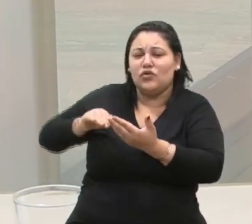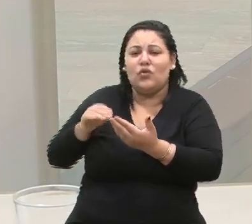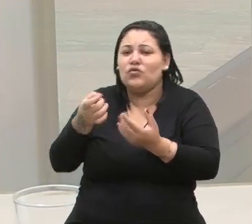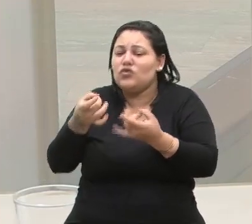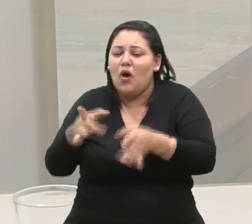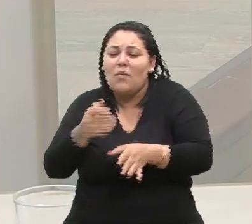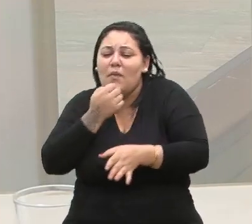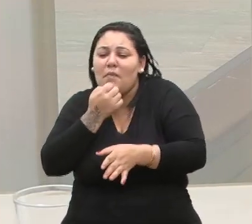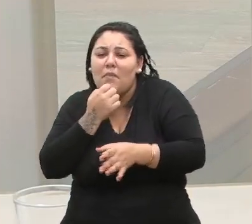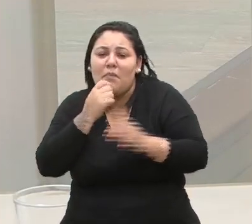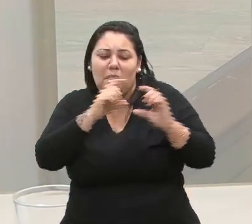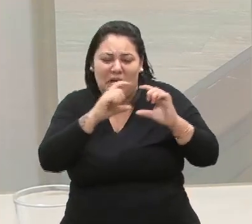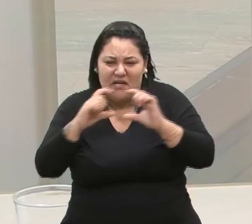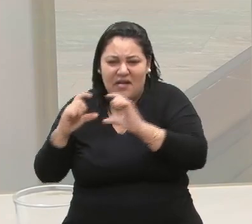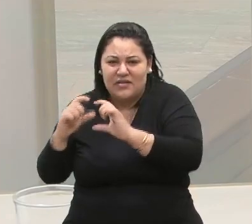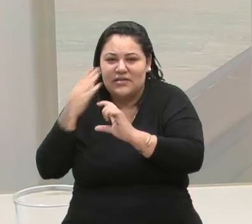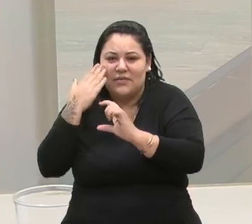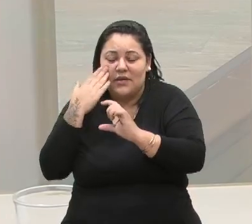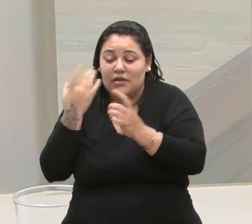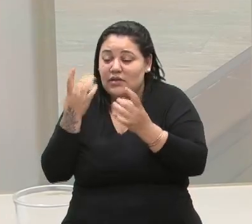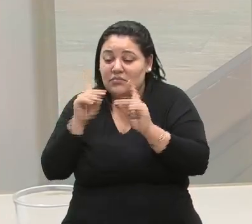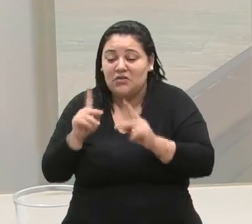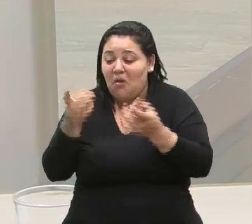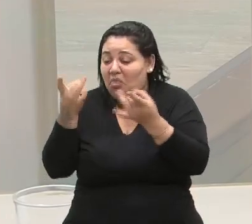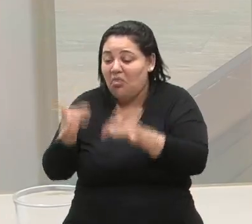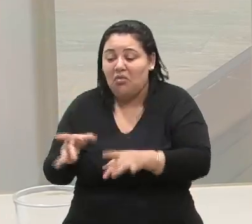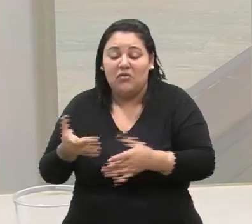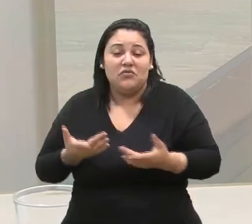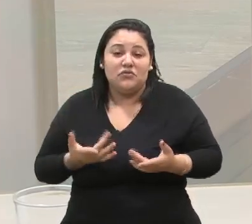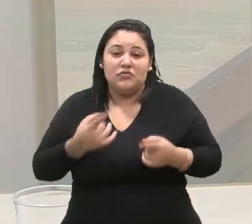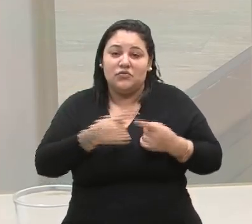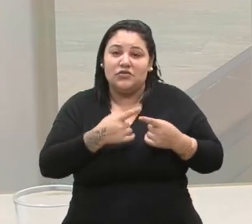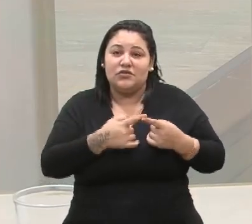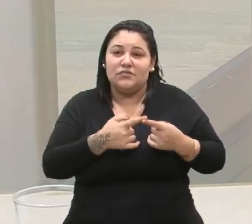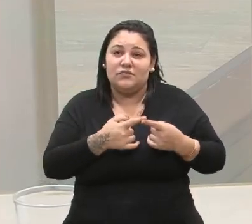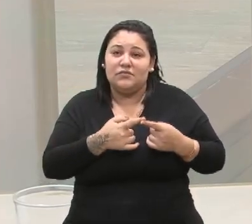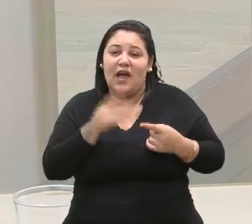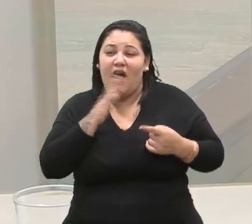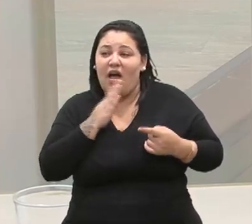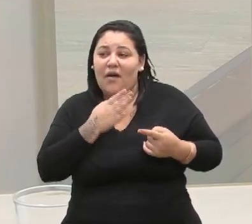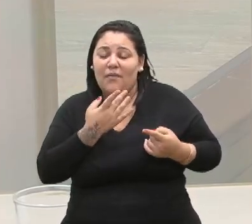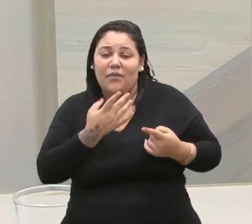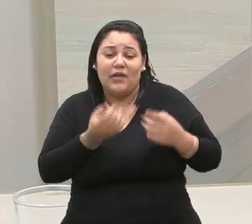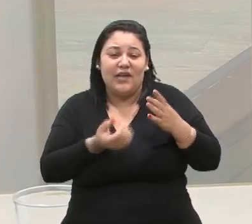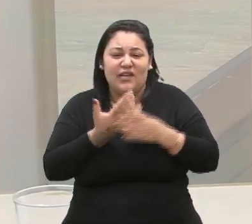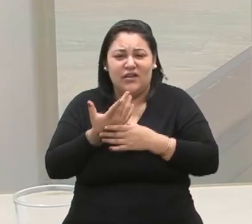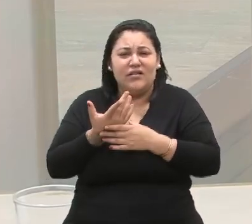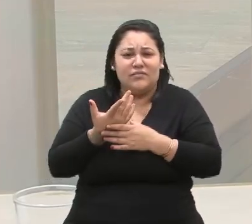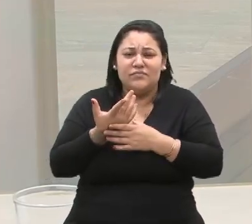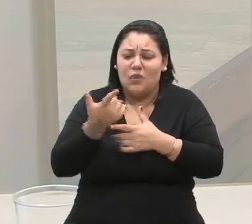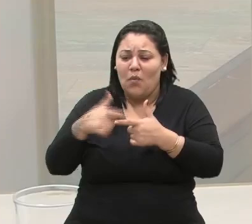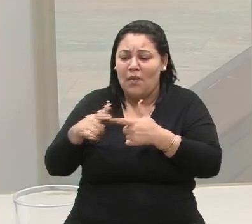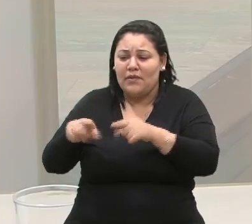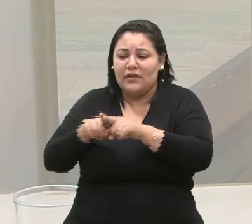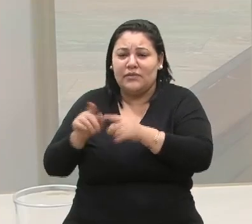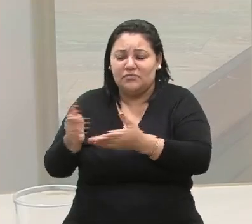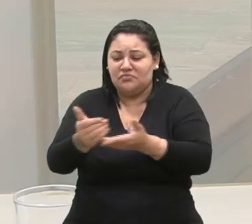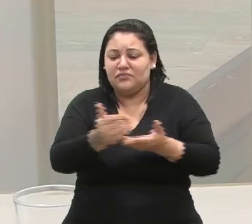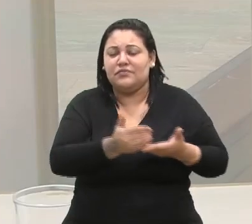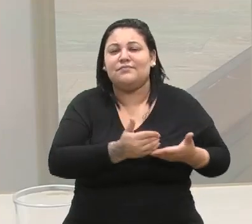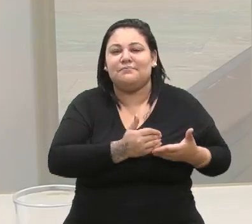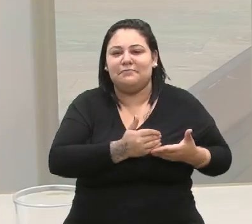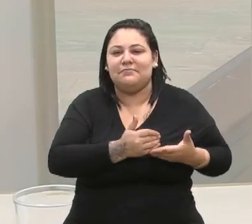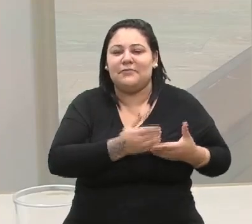E, às vezes, as pessoas acabam jogando isso no lixo, né, de forma equivocada, gerando um problema de recolhimento, né, abandono,